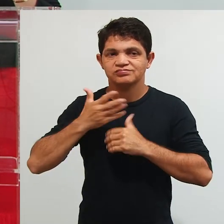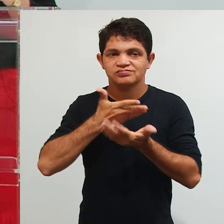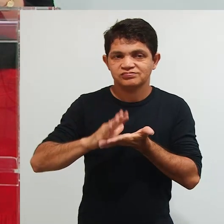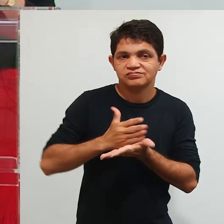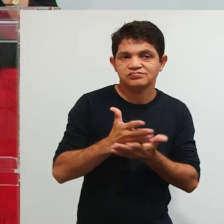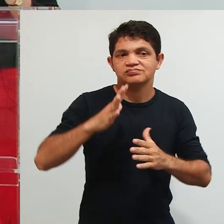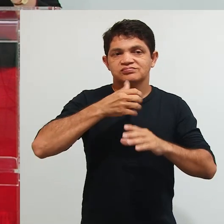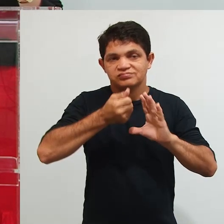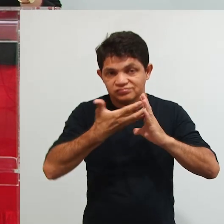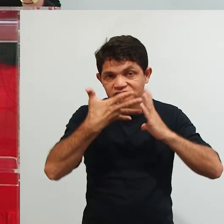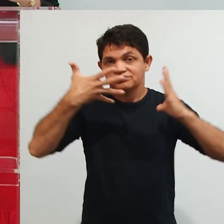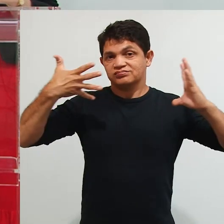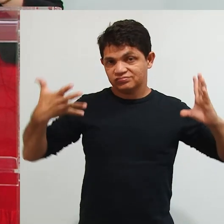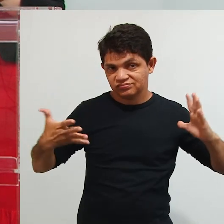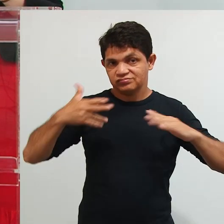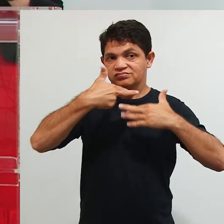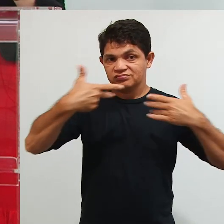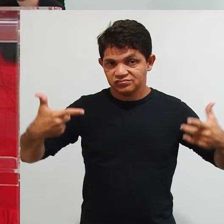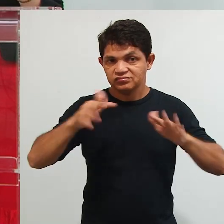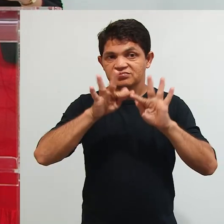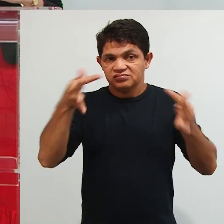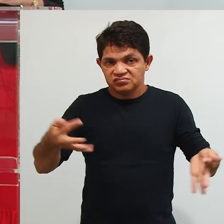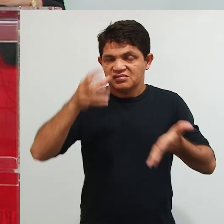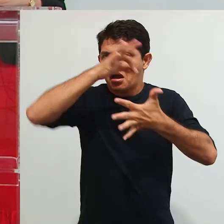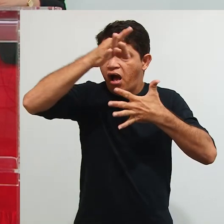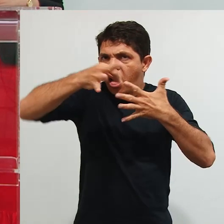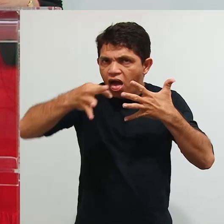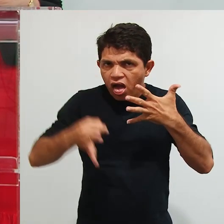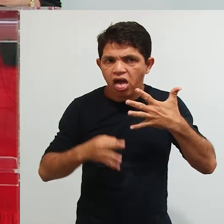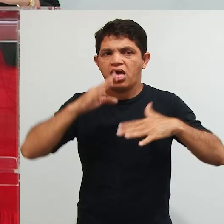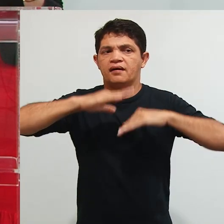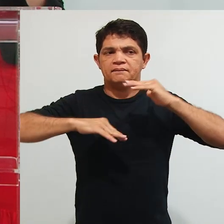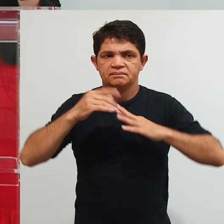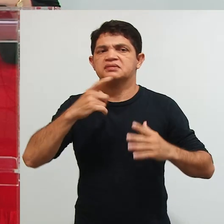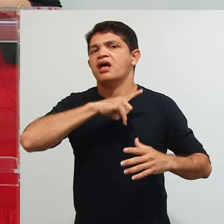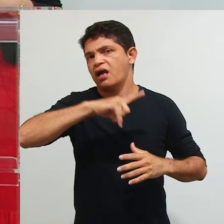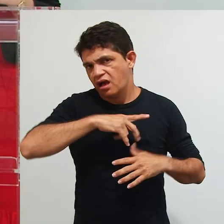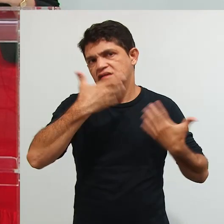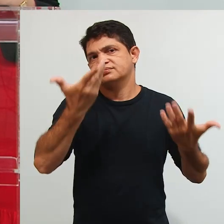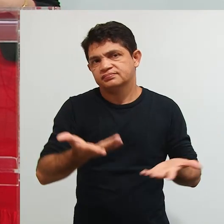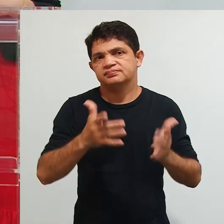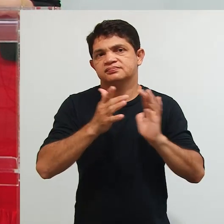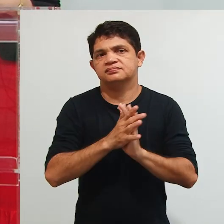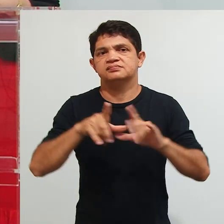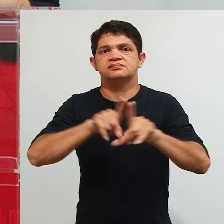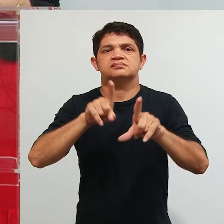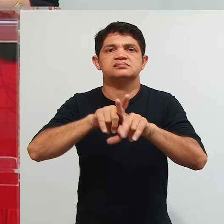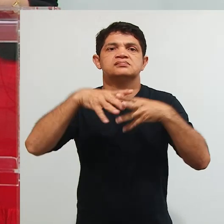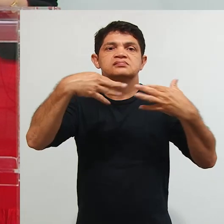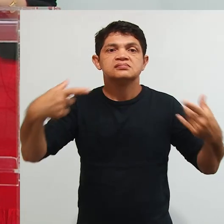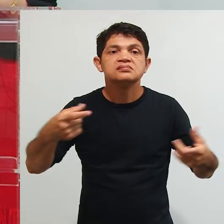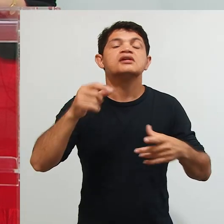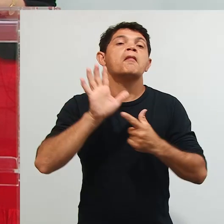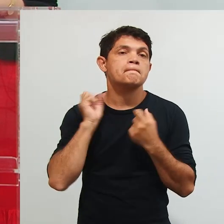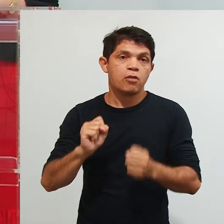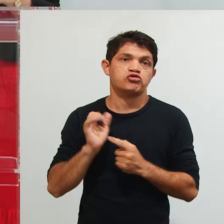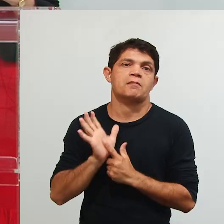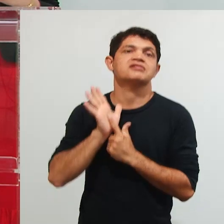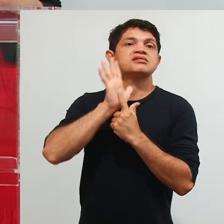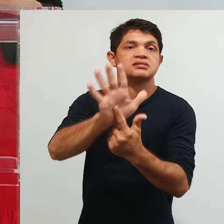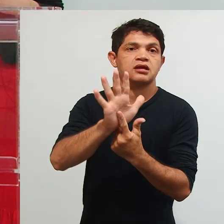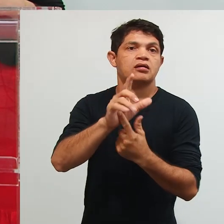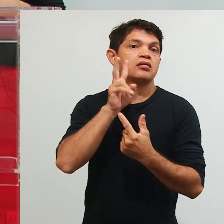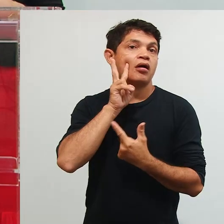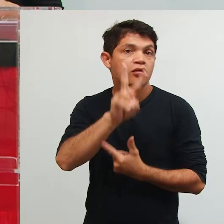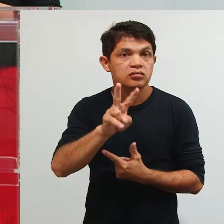né? Igual a descalculia, há várias outras características que o indivíduo com o transtorno de descalculia